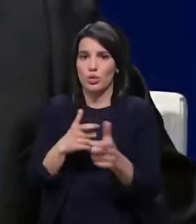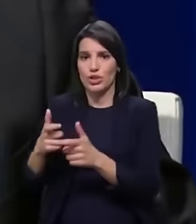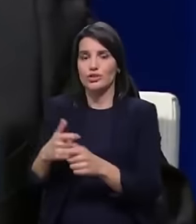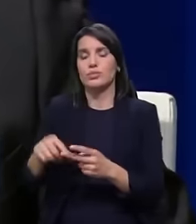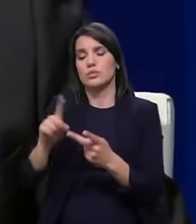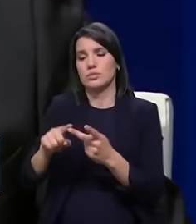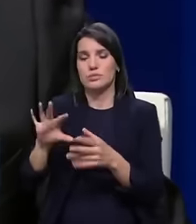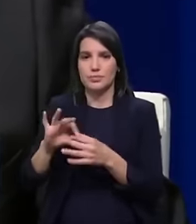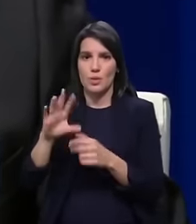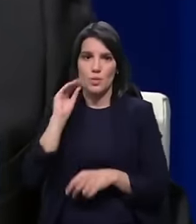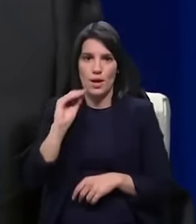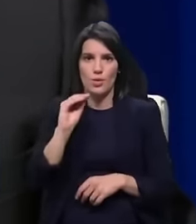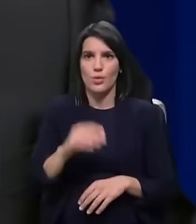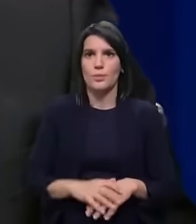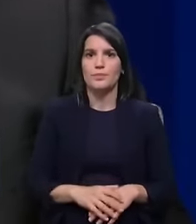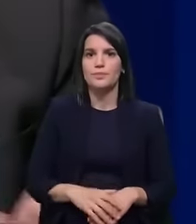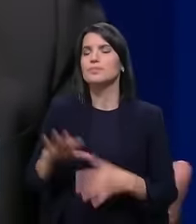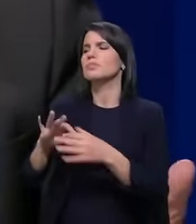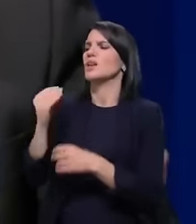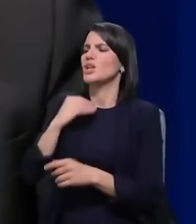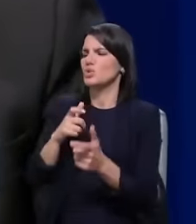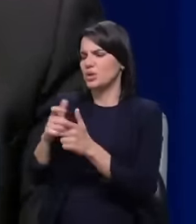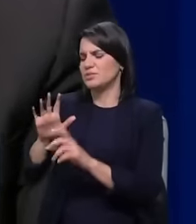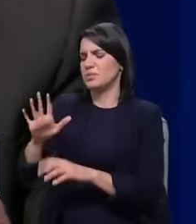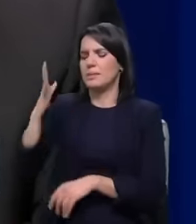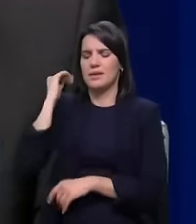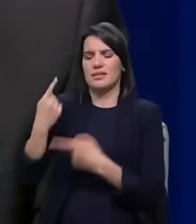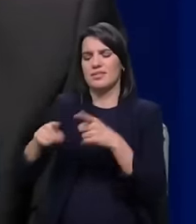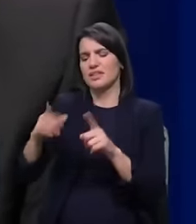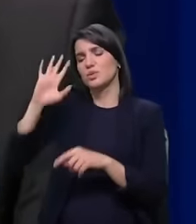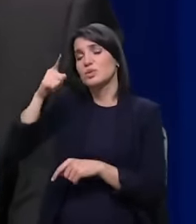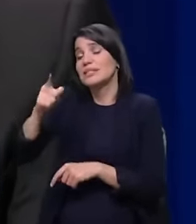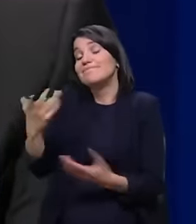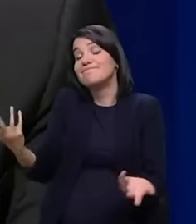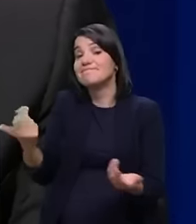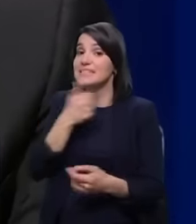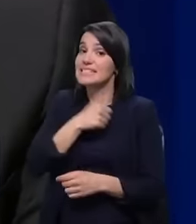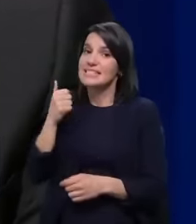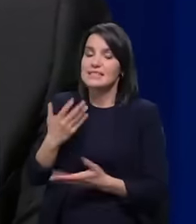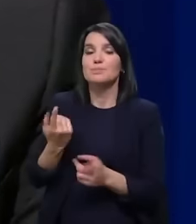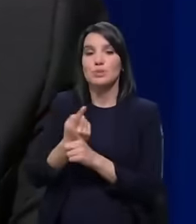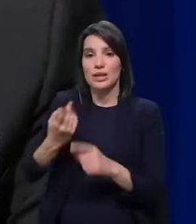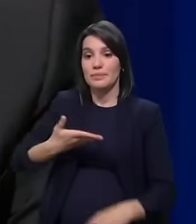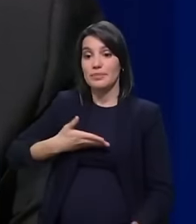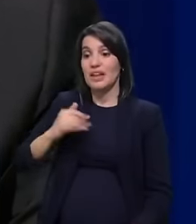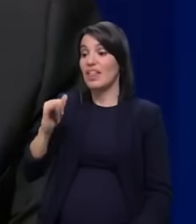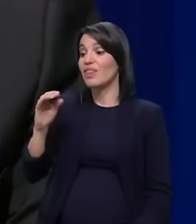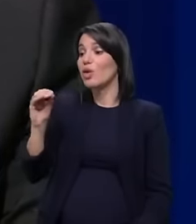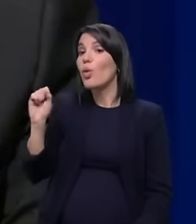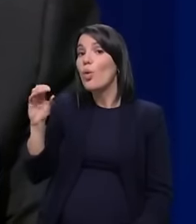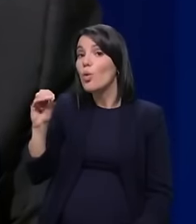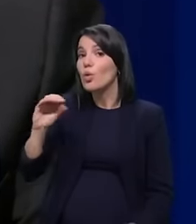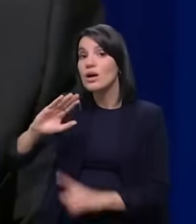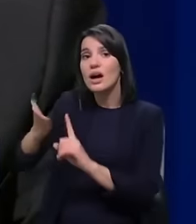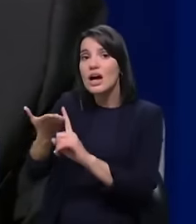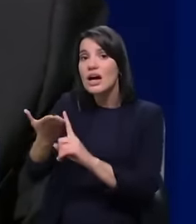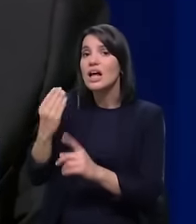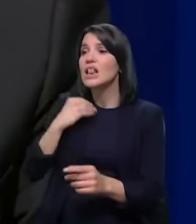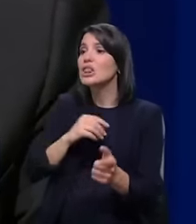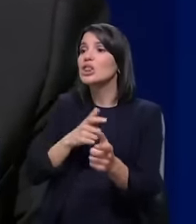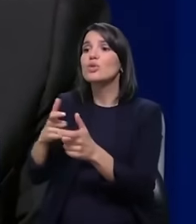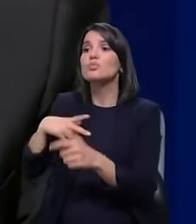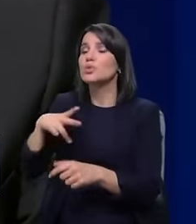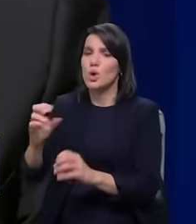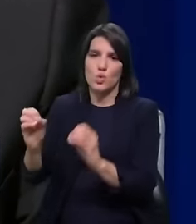para a banca. Em relação ao terrorismo, Mariana, há uma coisa diferente. Eu sei que lhe custa assim ouvir. É que o Diogo Pacheco Amorim nunca foi condenado por terrorismo em